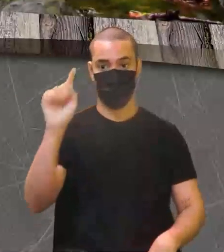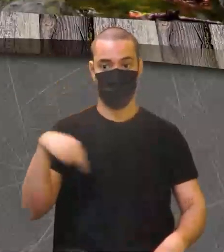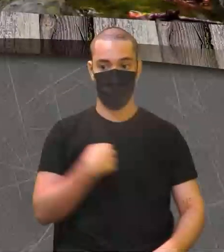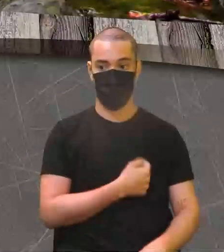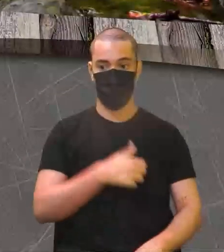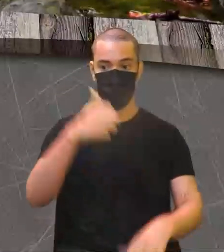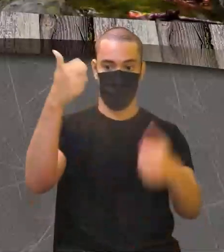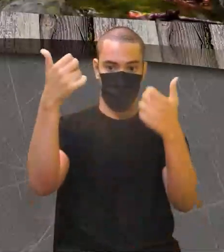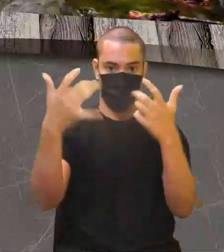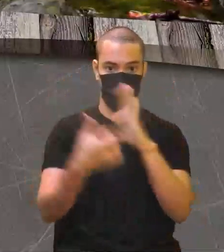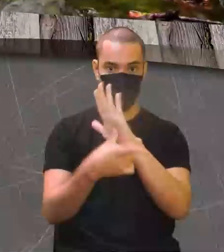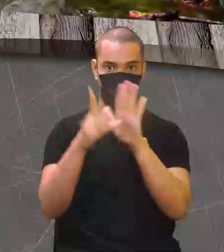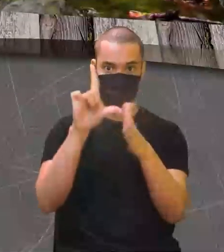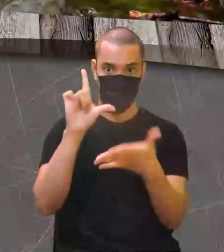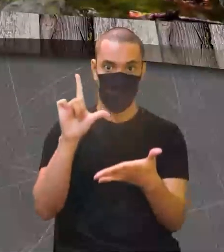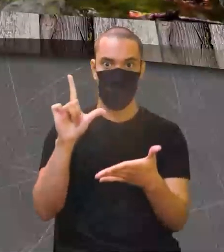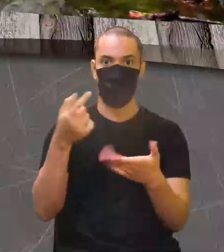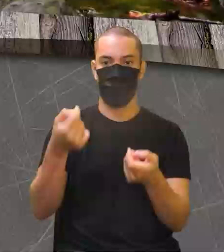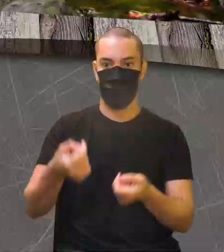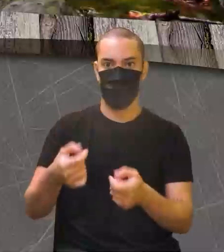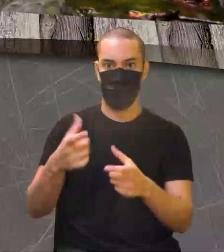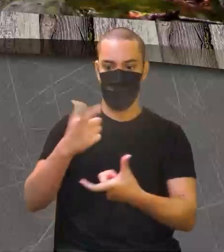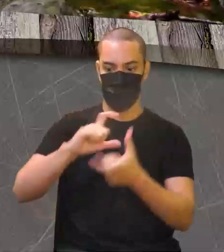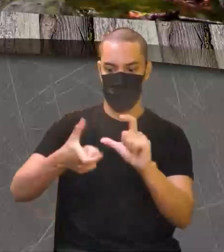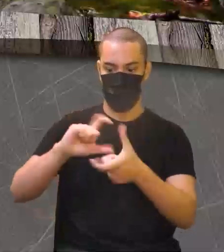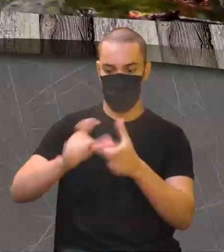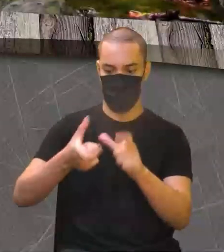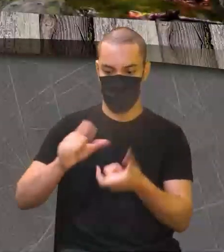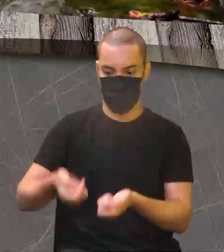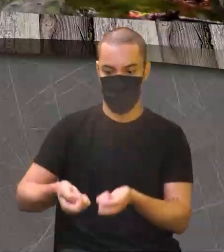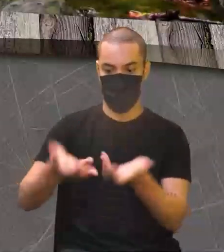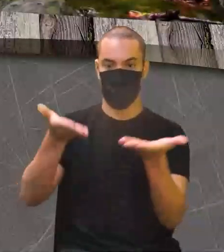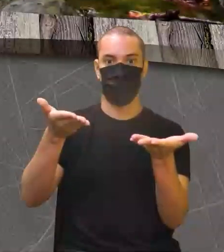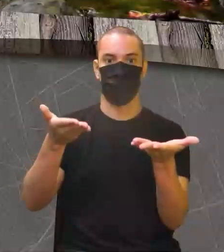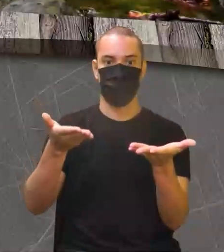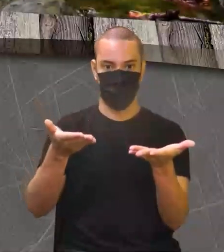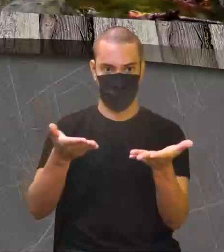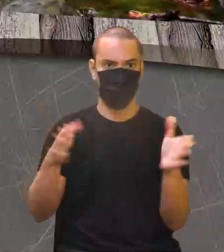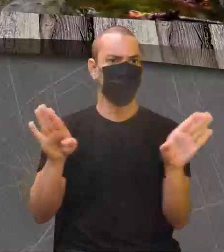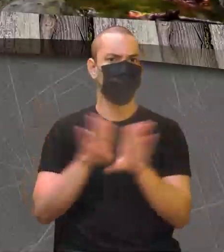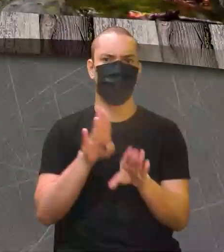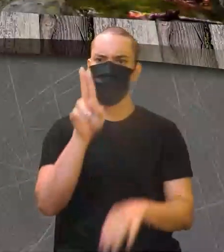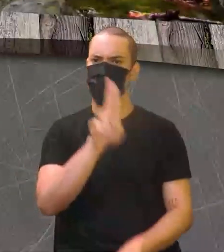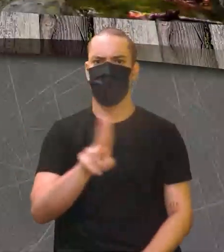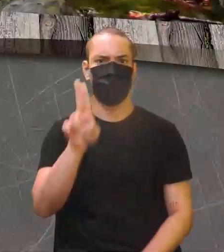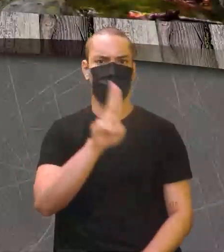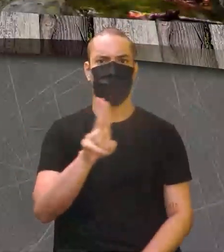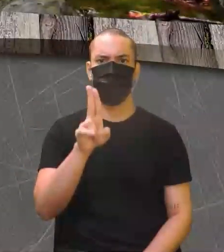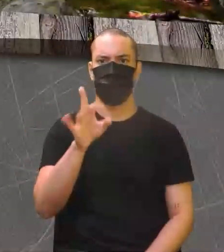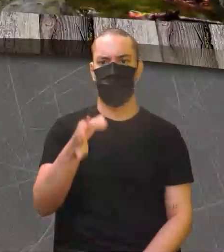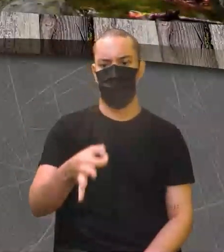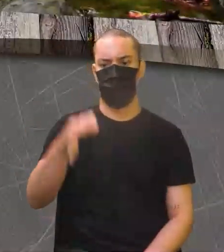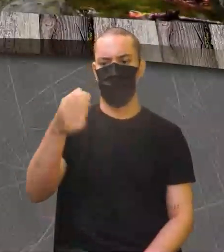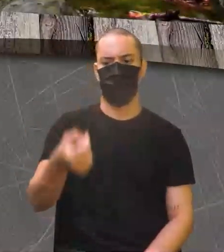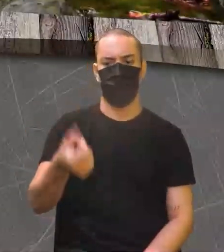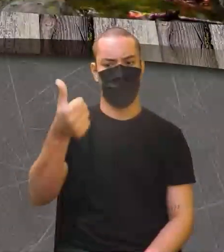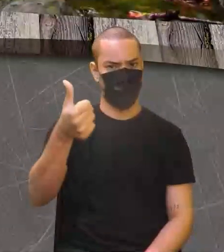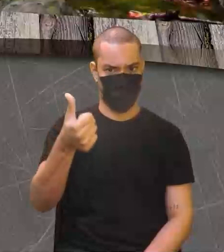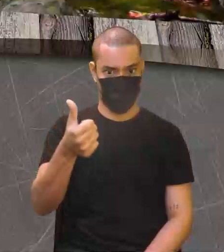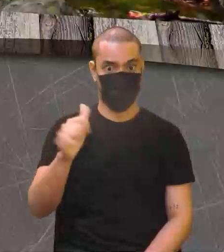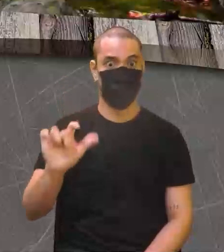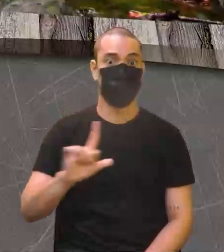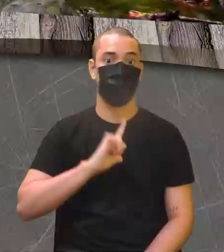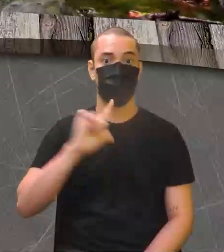dos lançamentos dos dadinhos, tá? E pode usar também as moedas, enfim. Aí a gente tem a